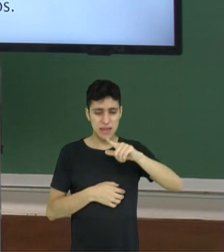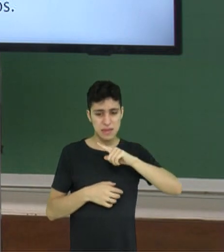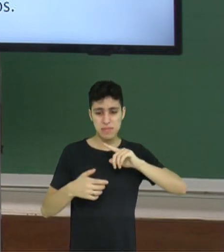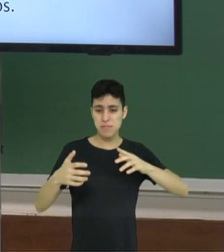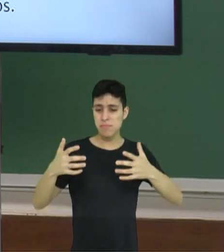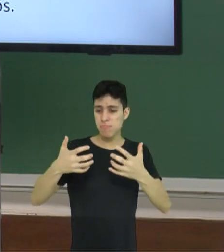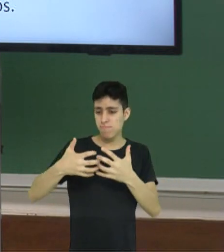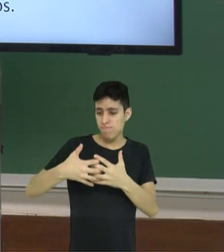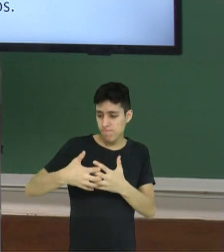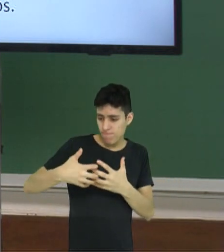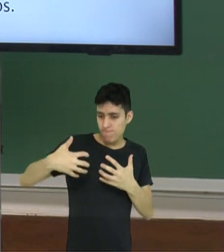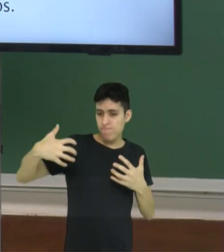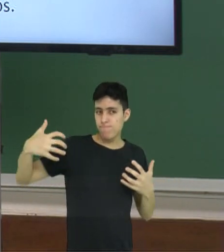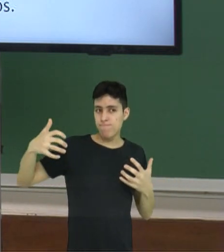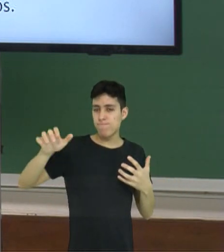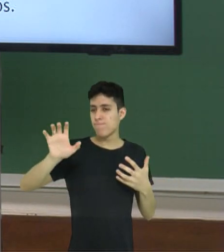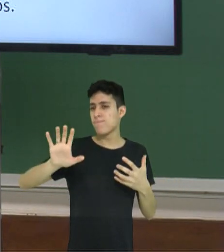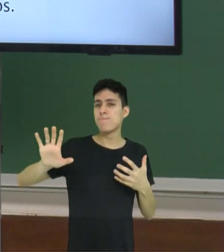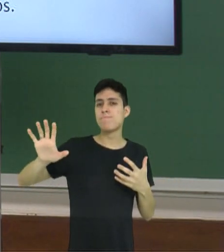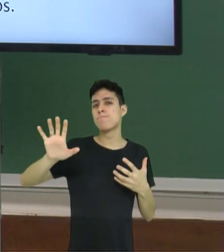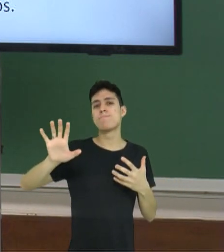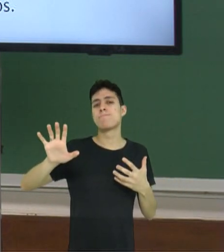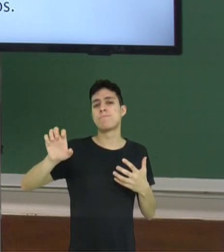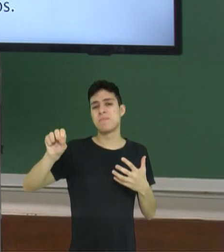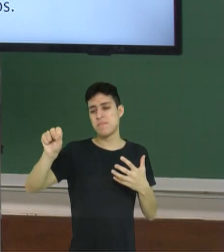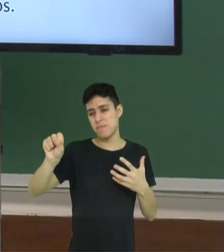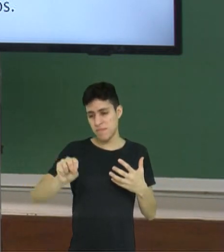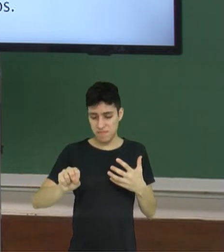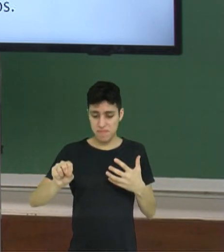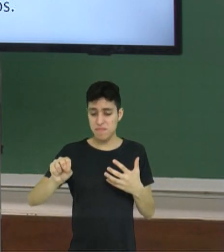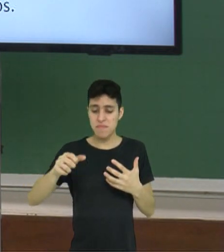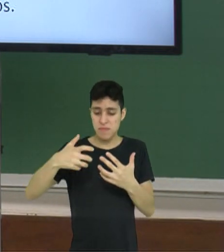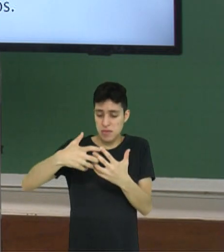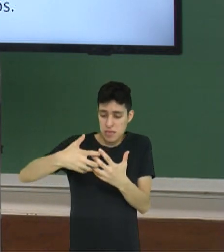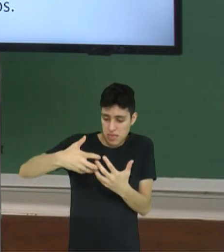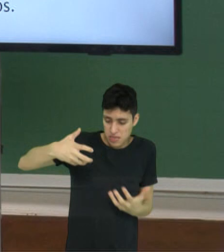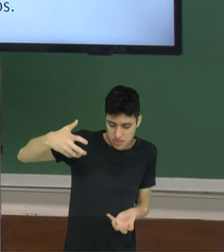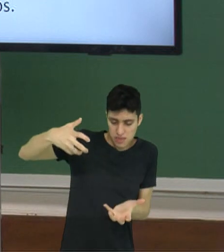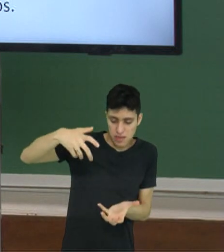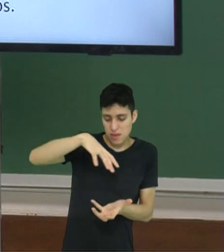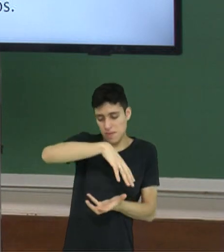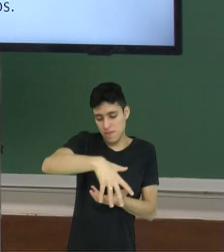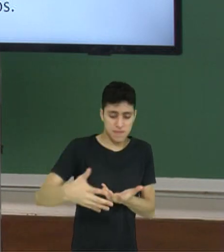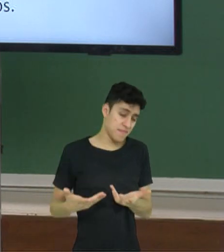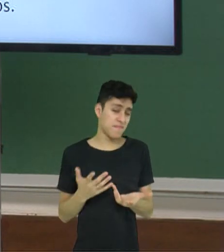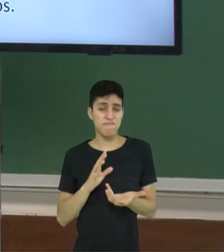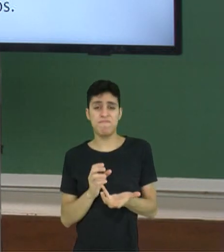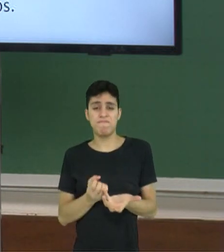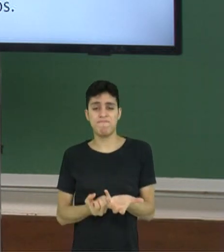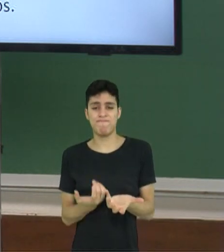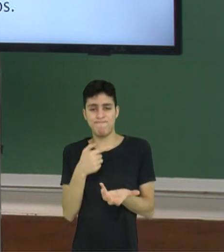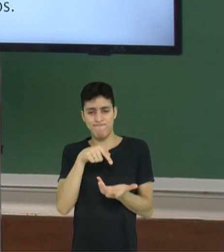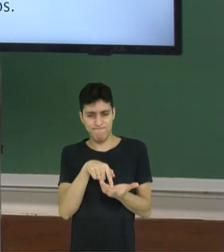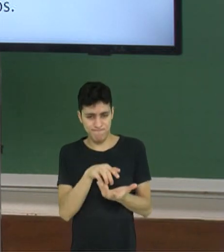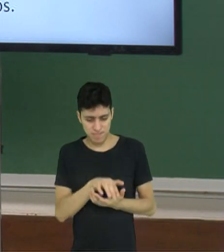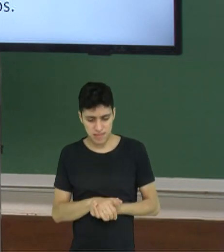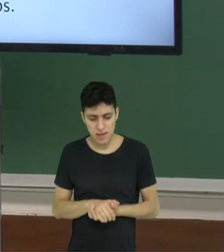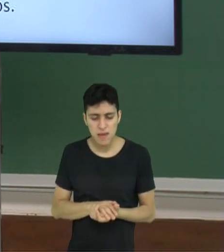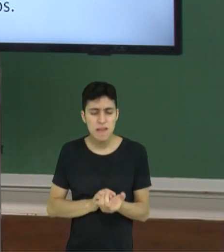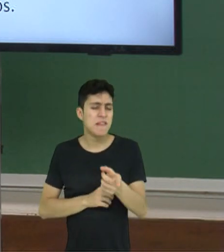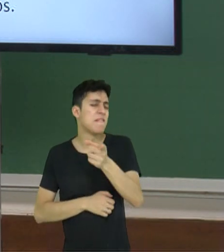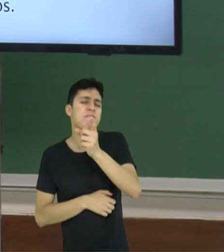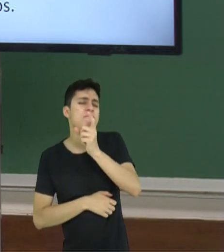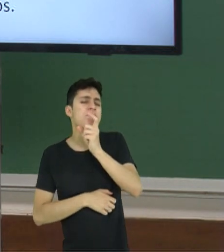O Gondwana era a massa continental aqui do sul, Provavelmente se formou na separação desse supercontinente. E o resfriamento, lógico,